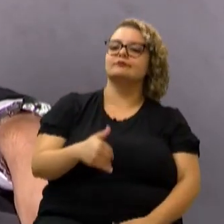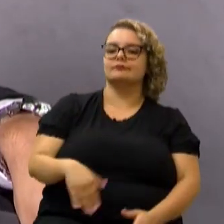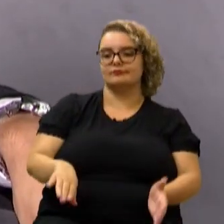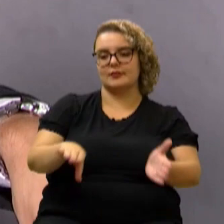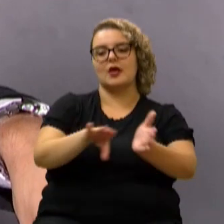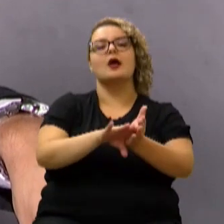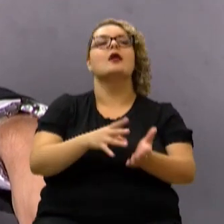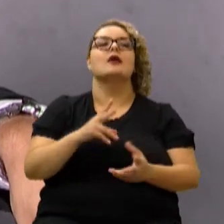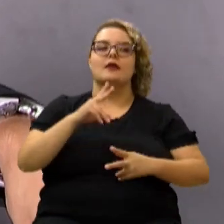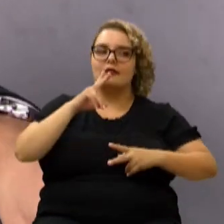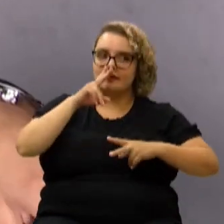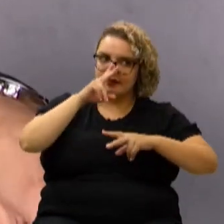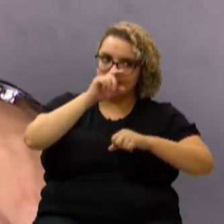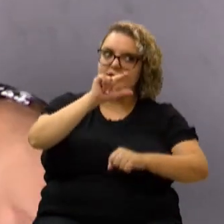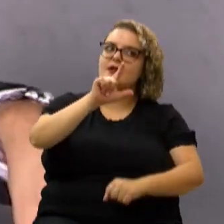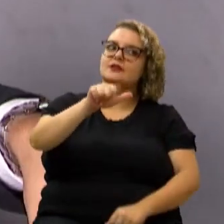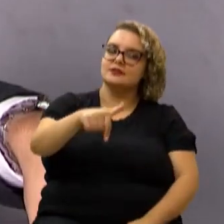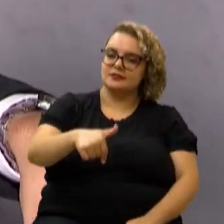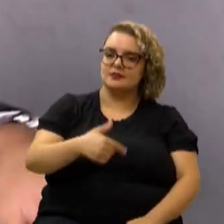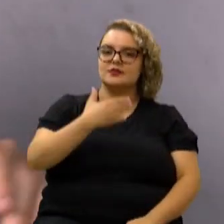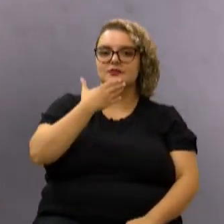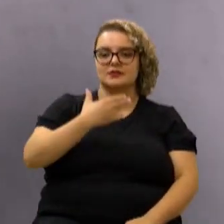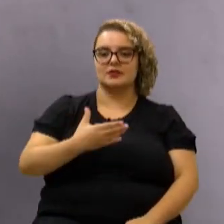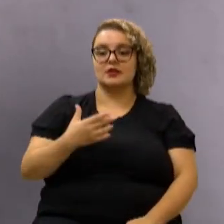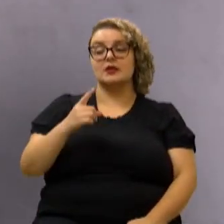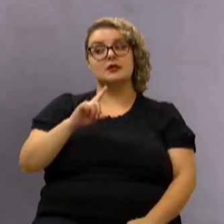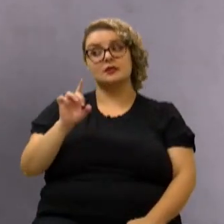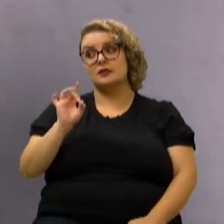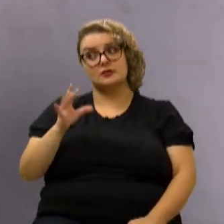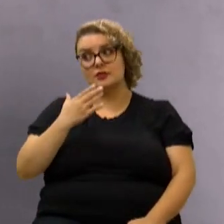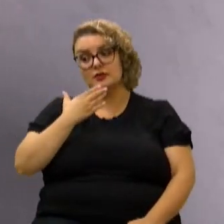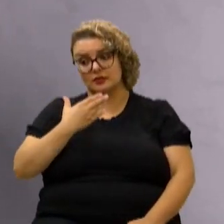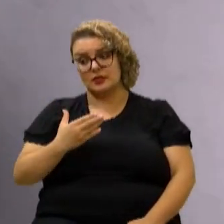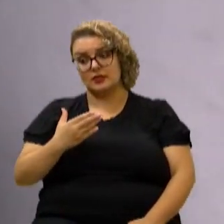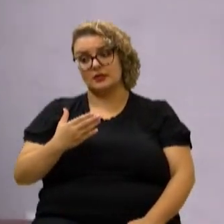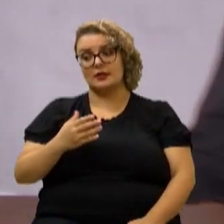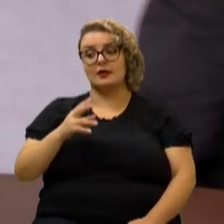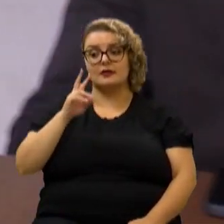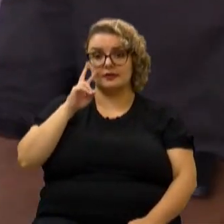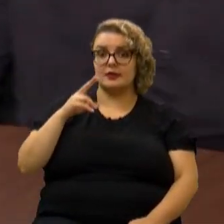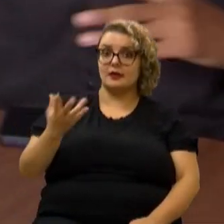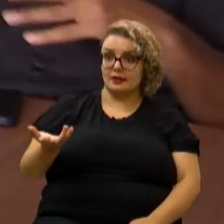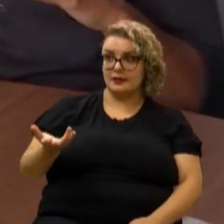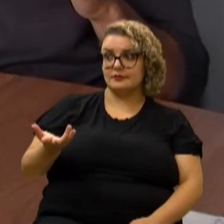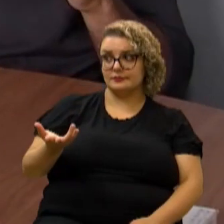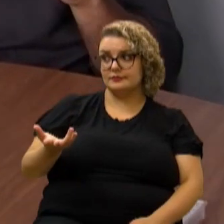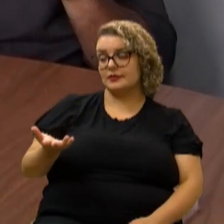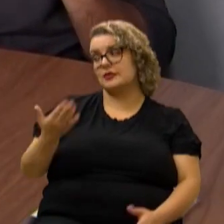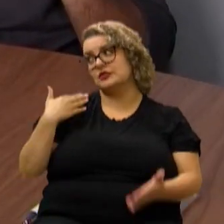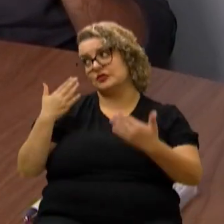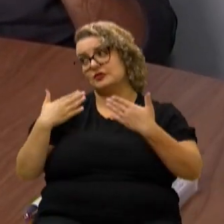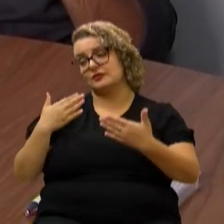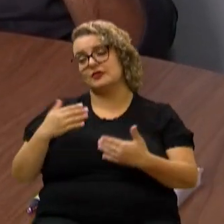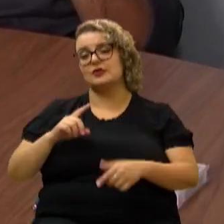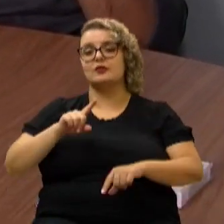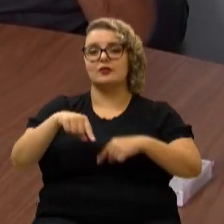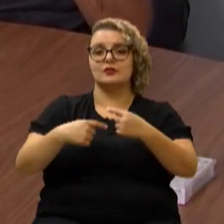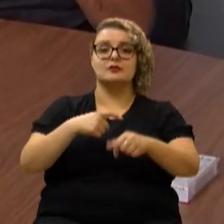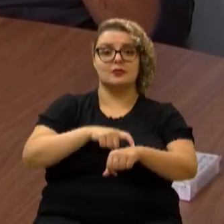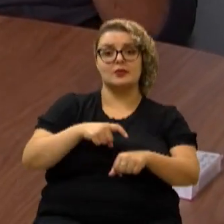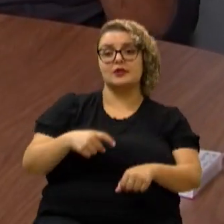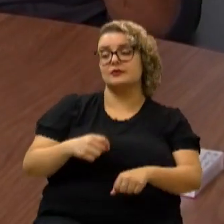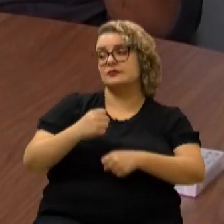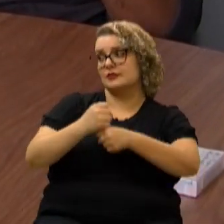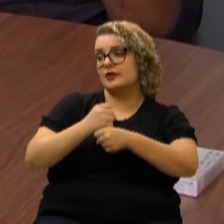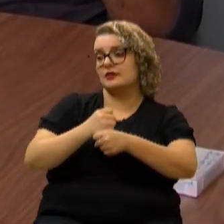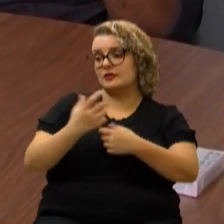o desconto, ele vem e ele vem forte depois ali do Natal. E não só no Natal, né? A gente conversava aqui, ô João,